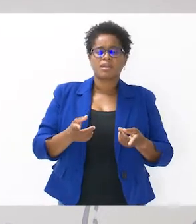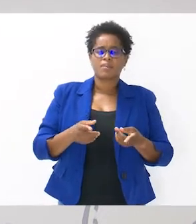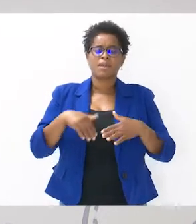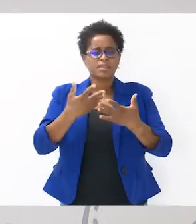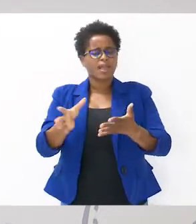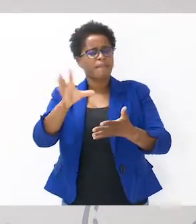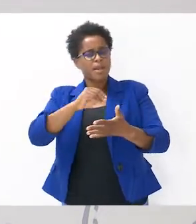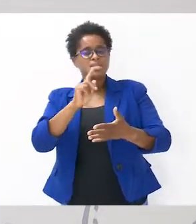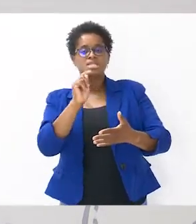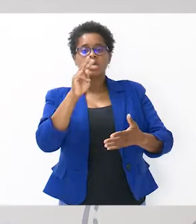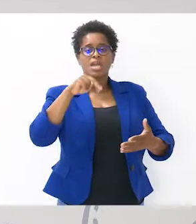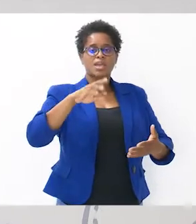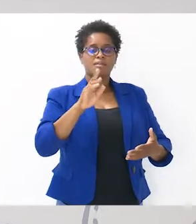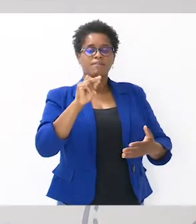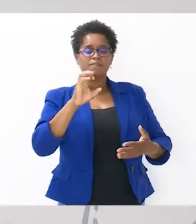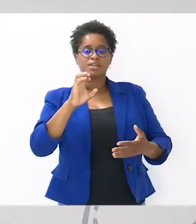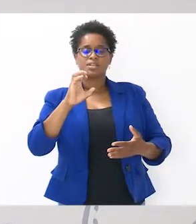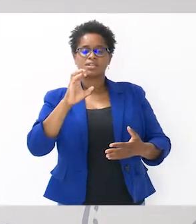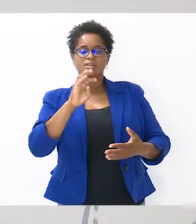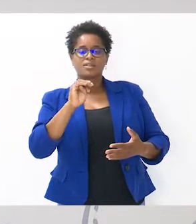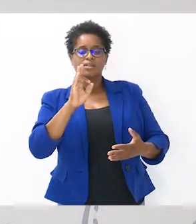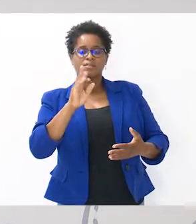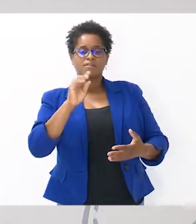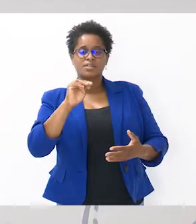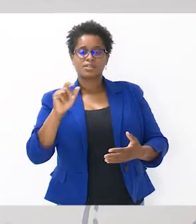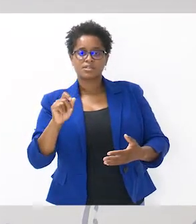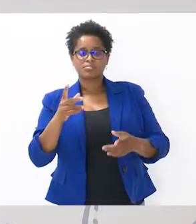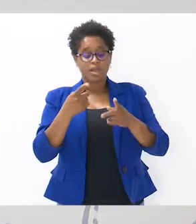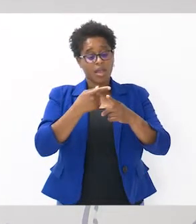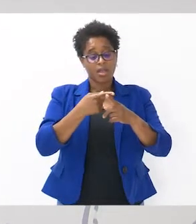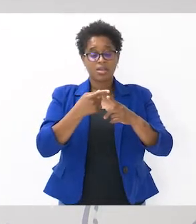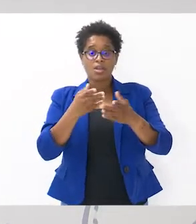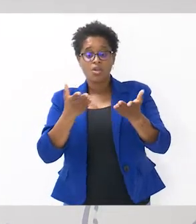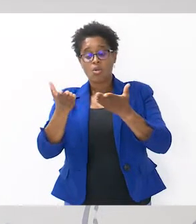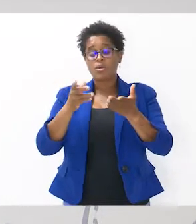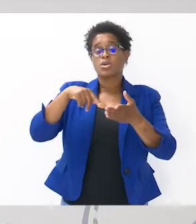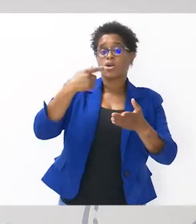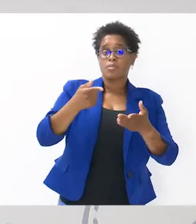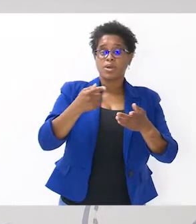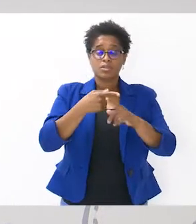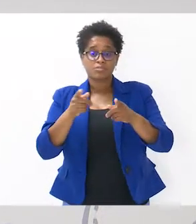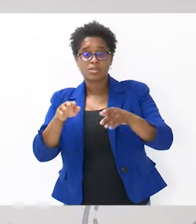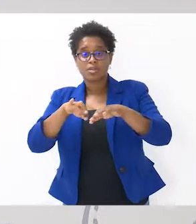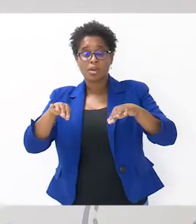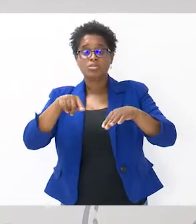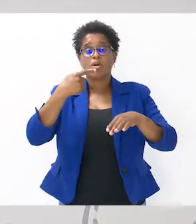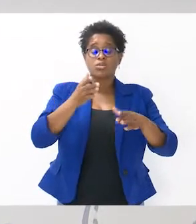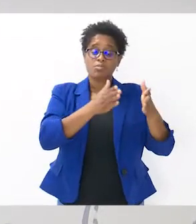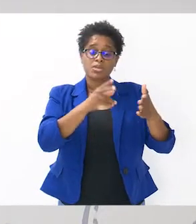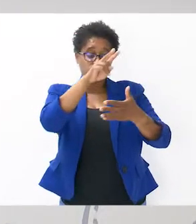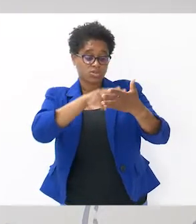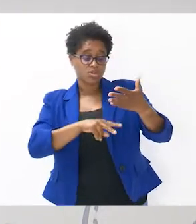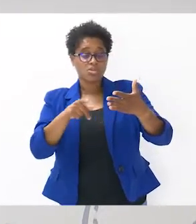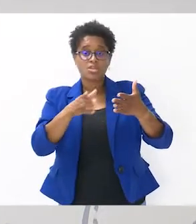para se distinguir das outras partes do texto. E essas partes são usadas